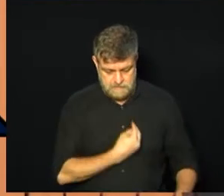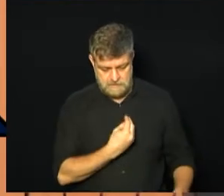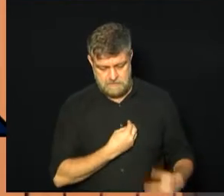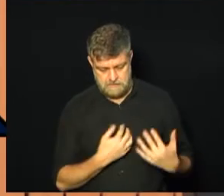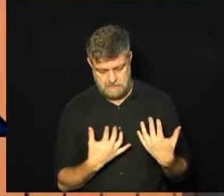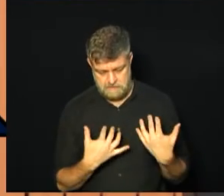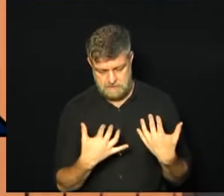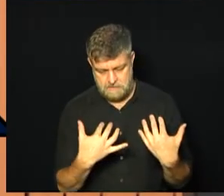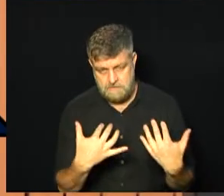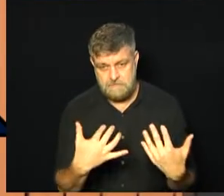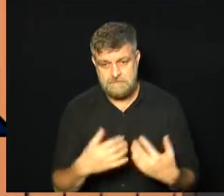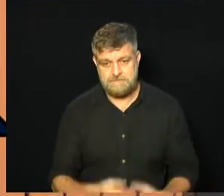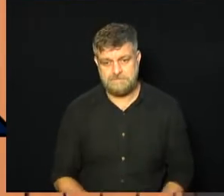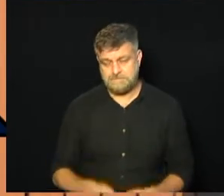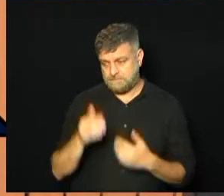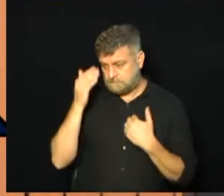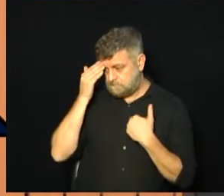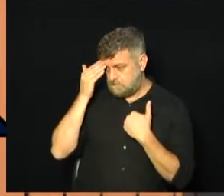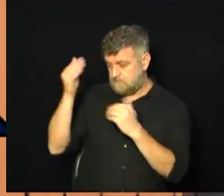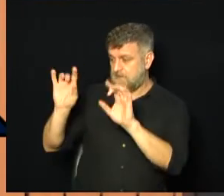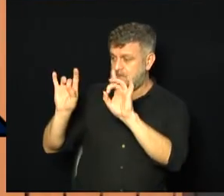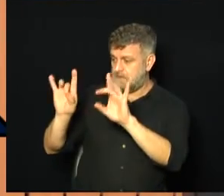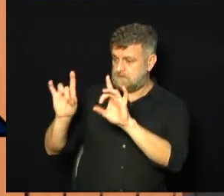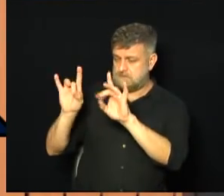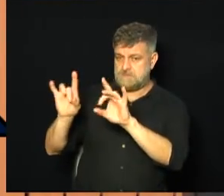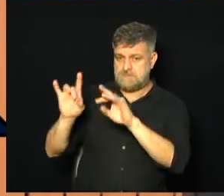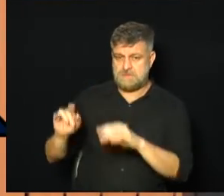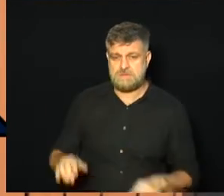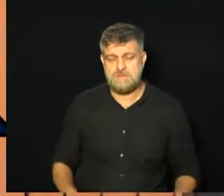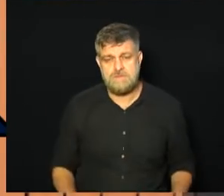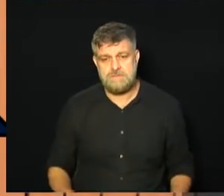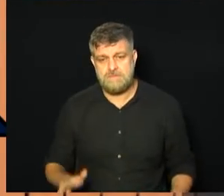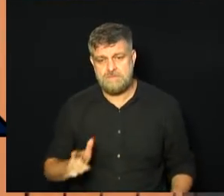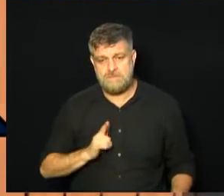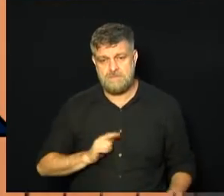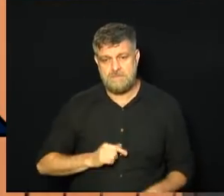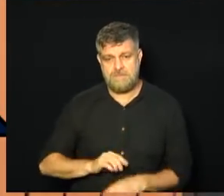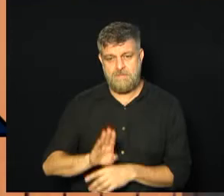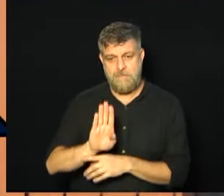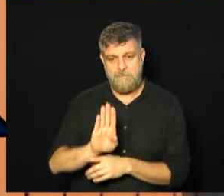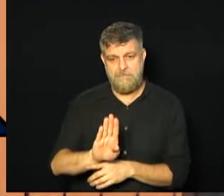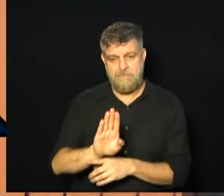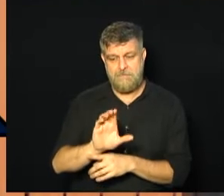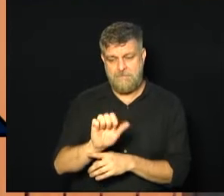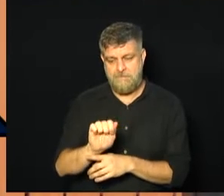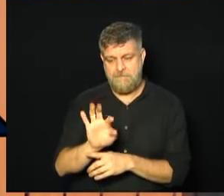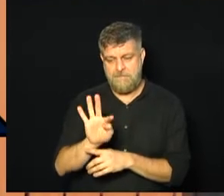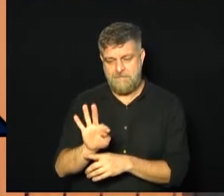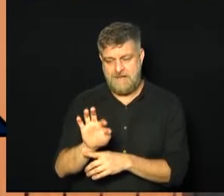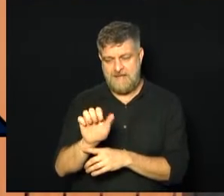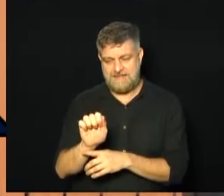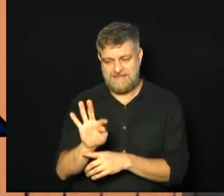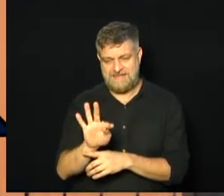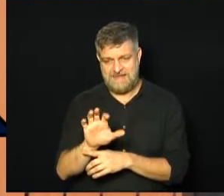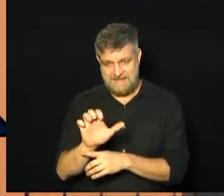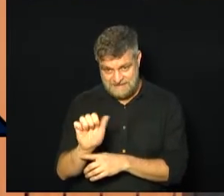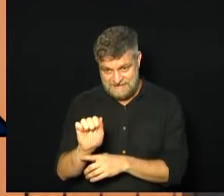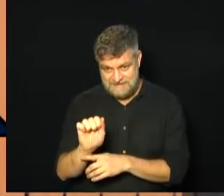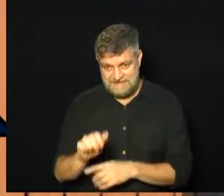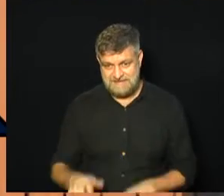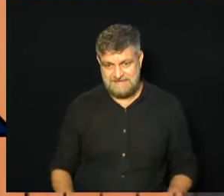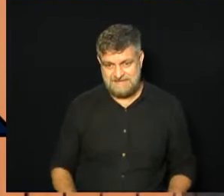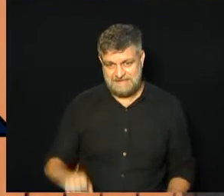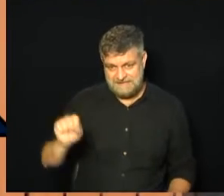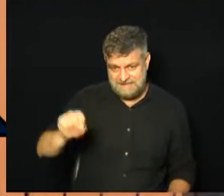presentes. Um agradecimento especial ao Batata, Ronaldo, sim, que é